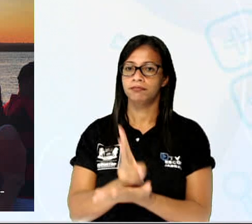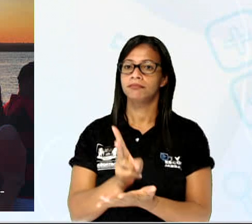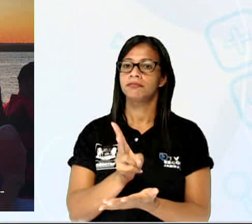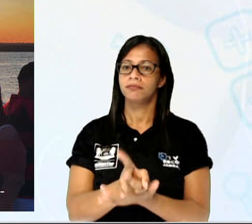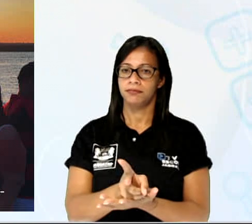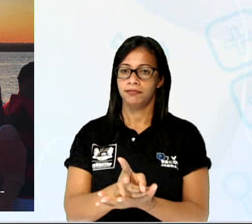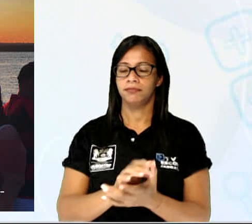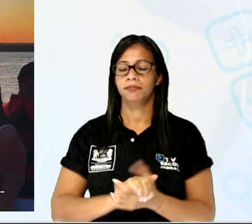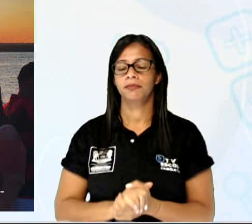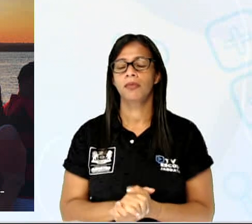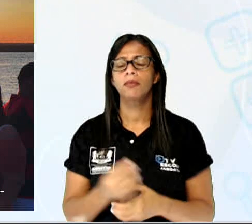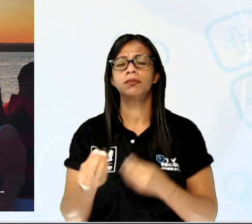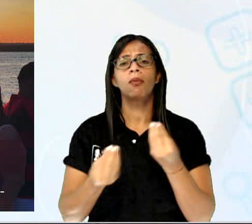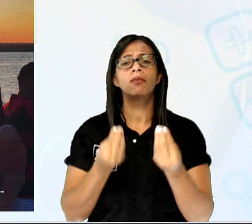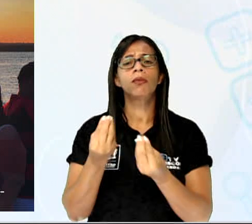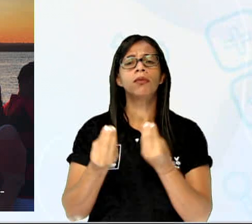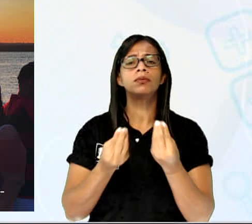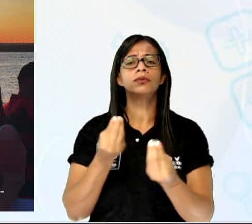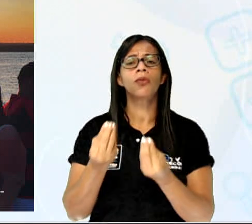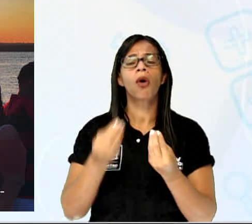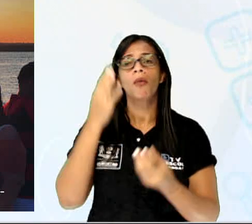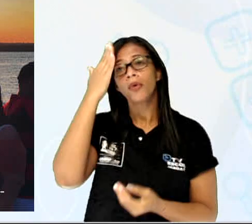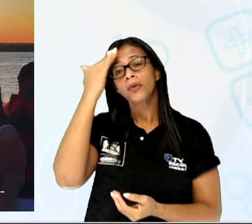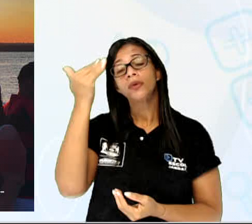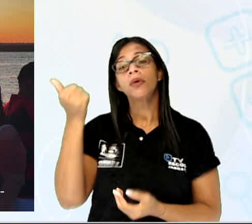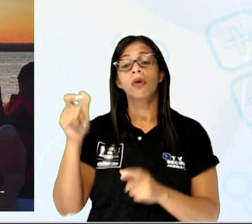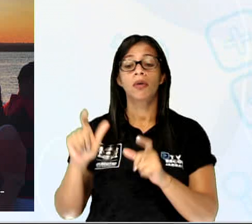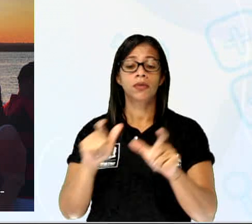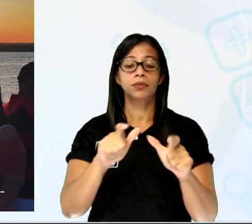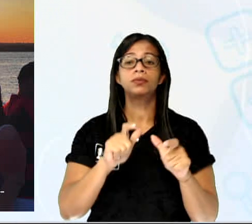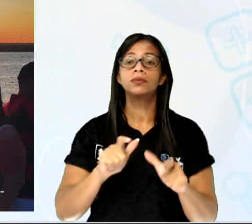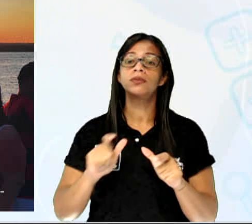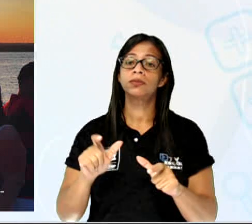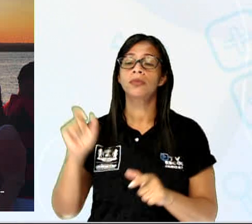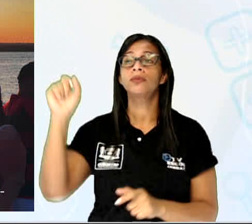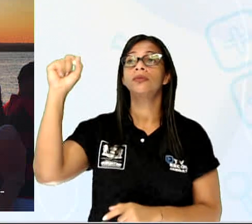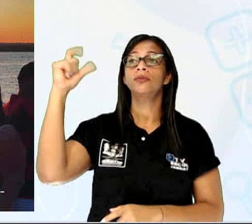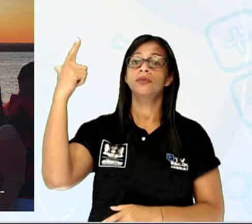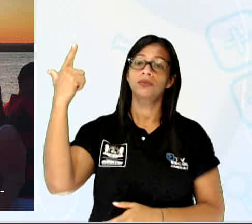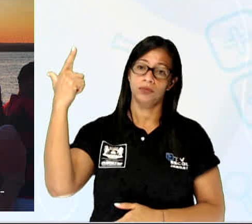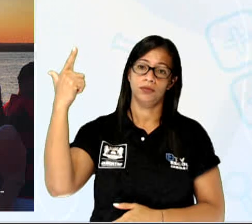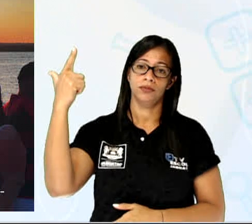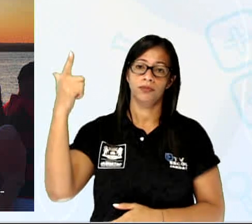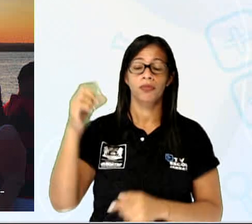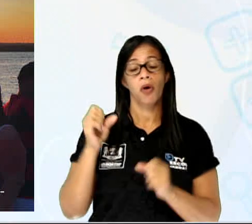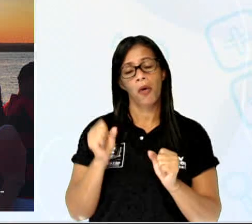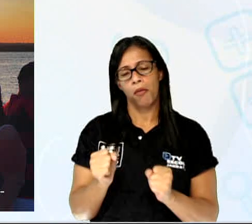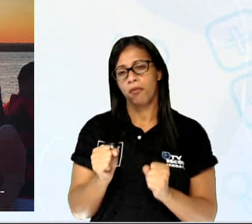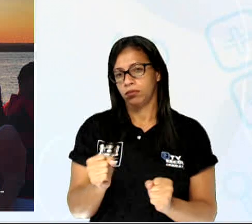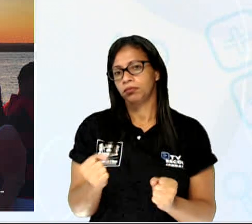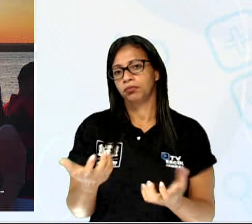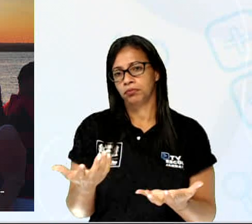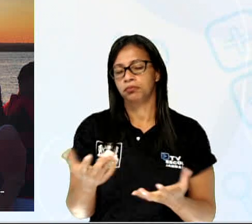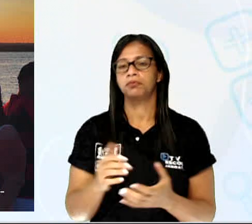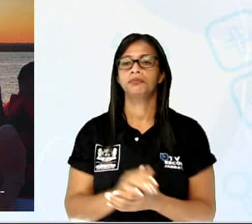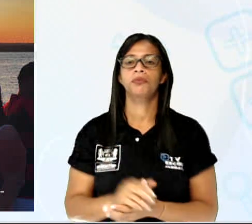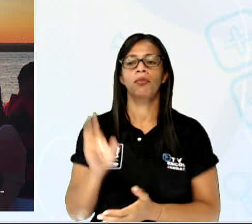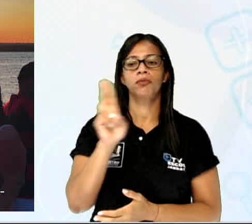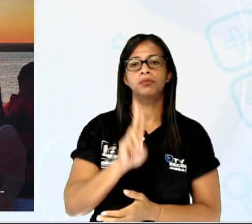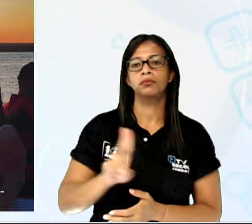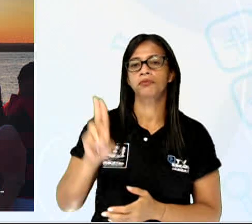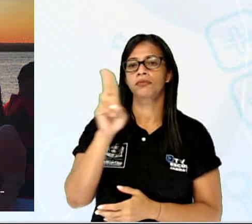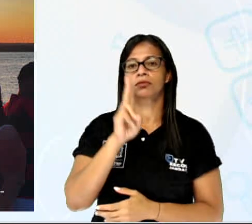podemos registrar a posição do Sol? Nós podemos utilizar fotos, como vocês estão vendo